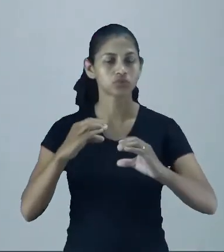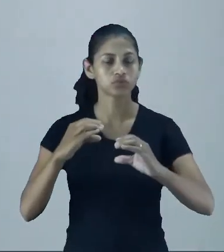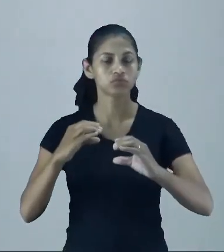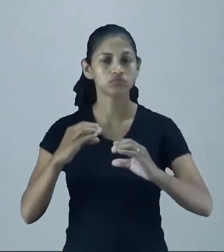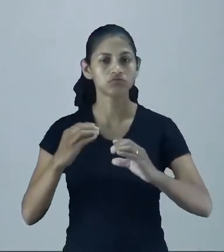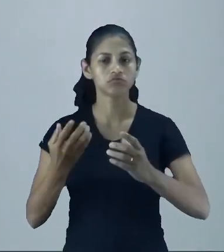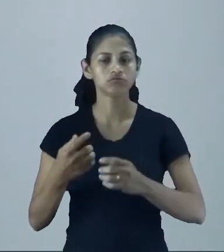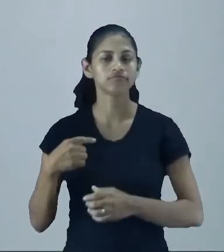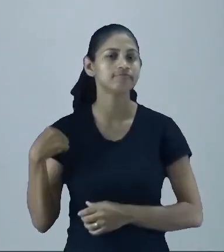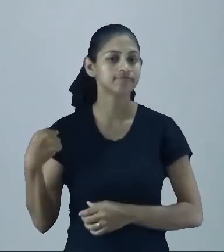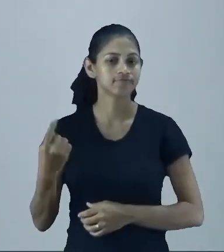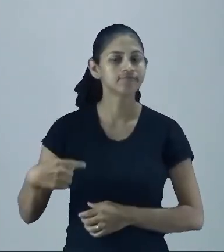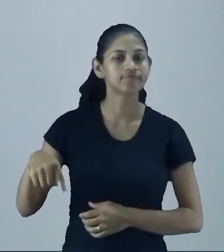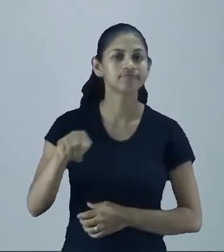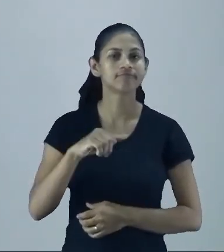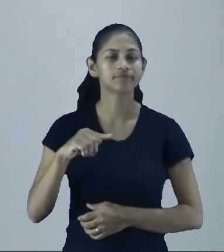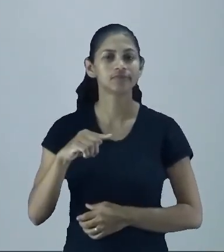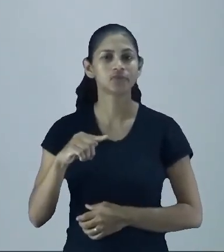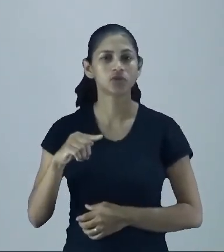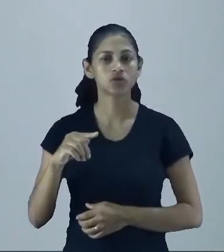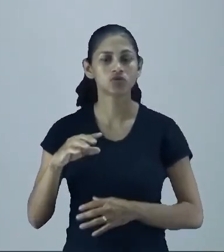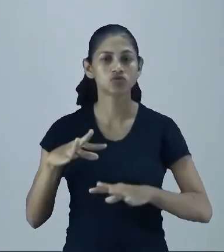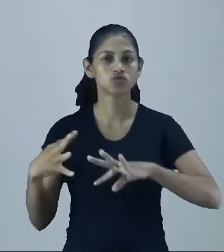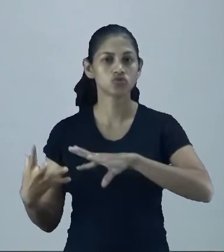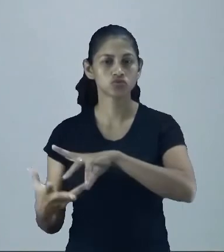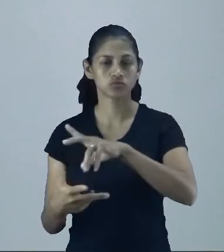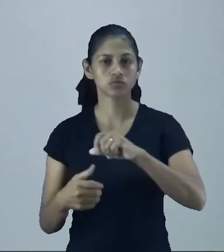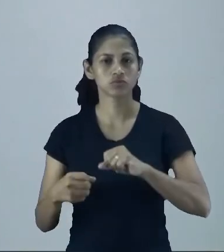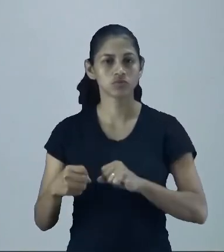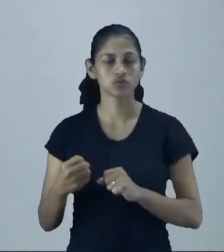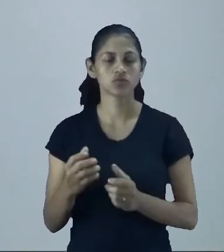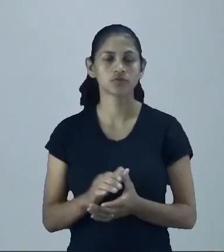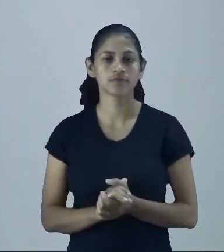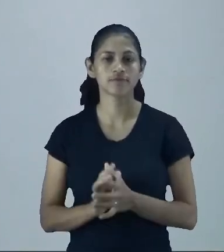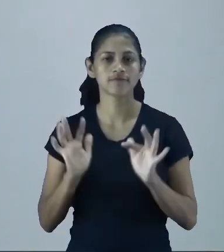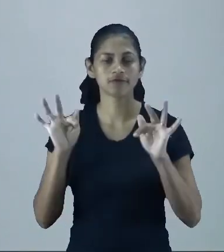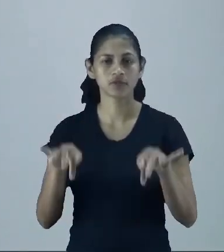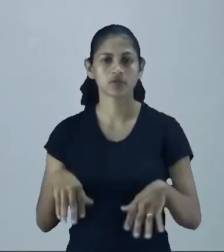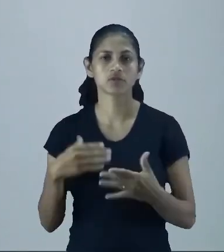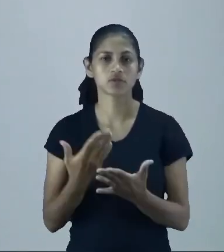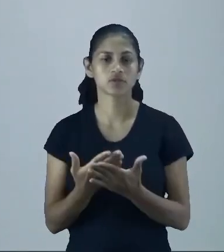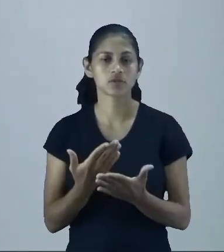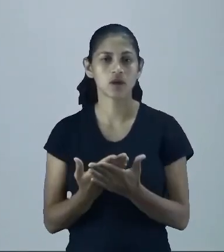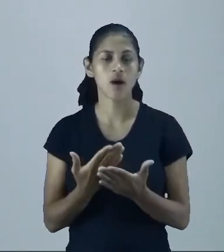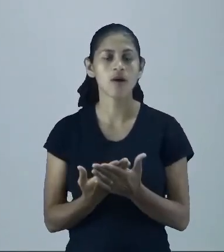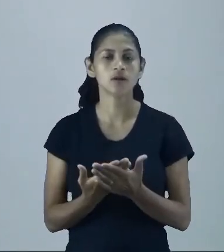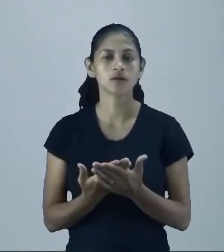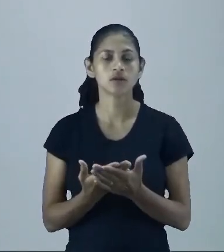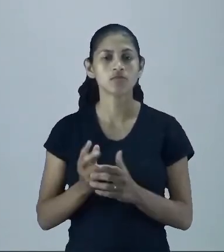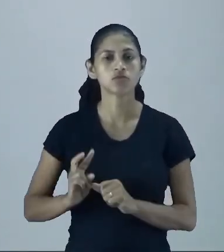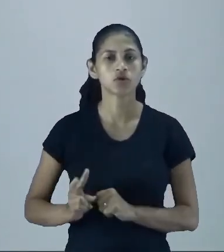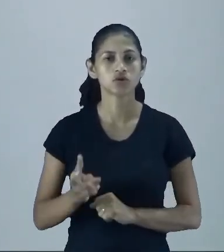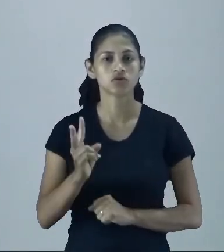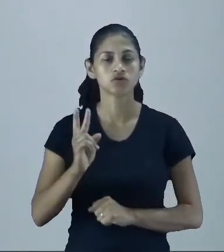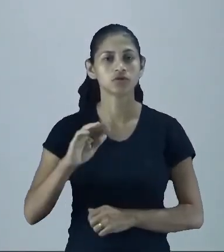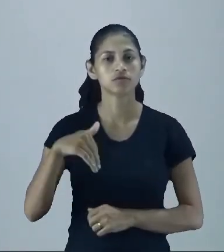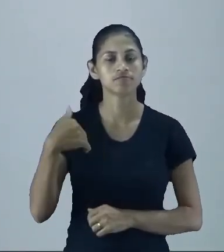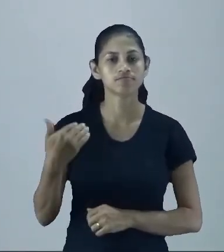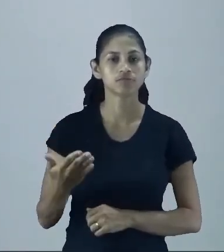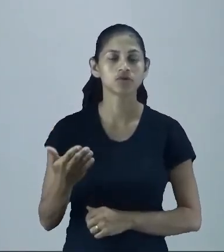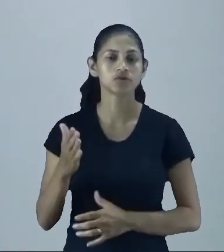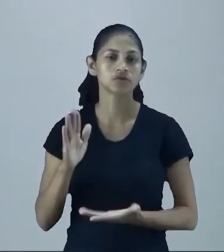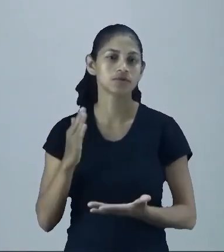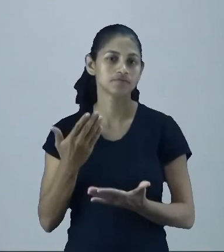mundo espiritual. Mas nós vamos finalizar a nossa aula por aqui e nós vamos dar continuidade na próxima